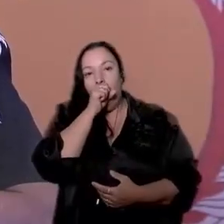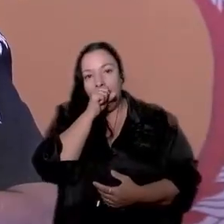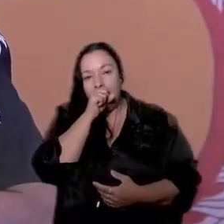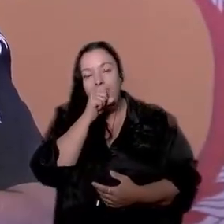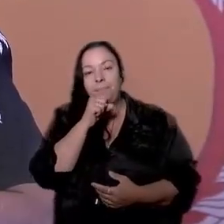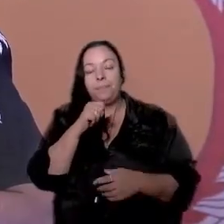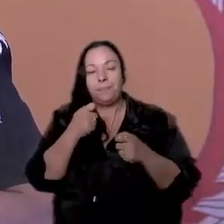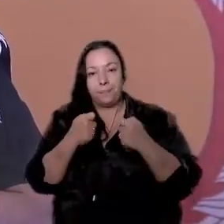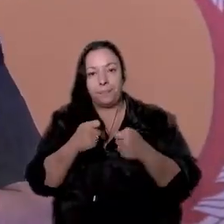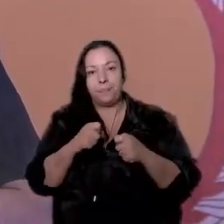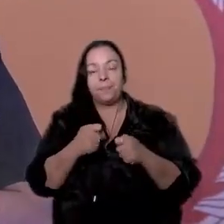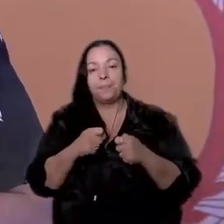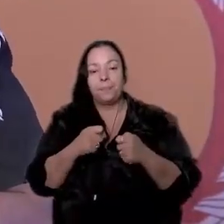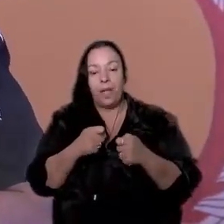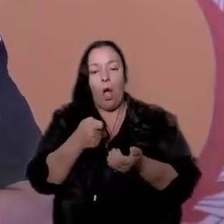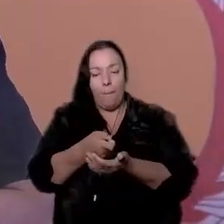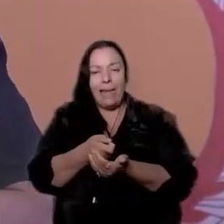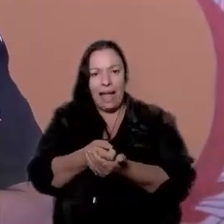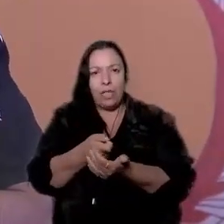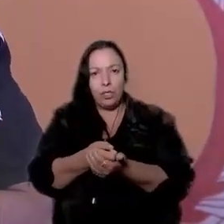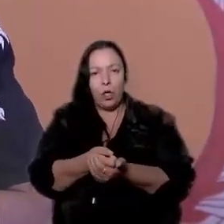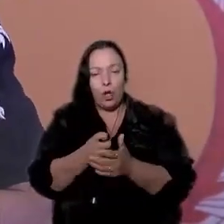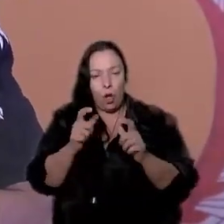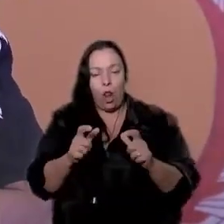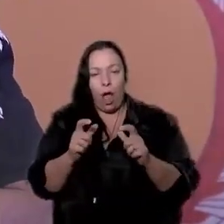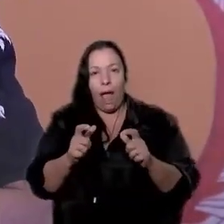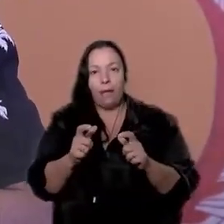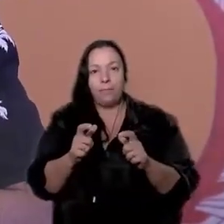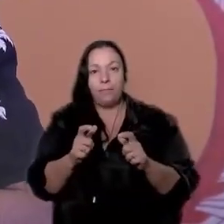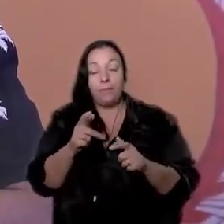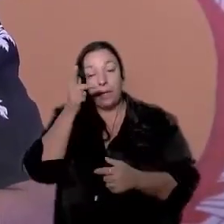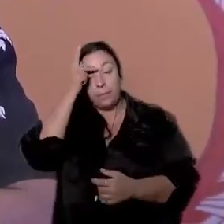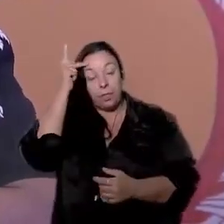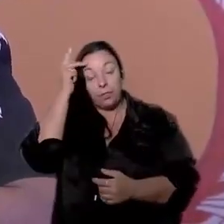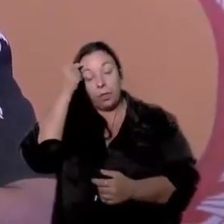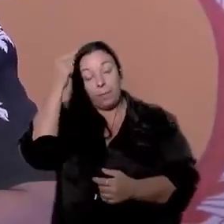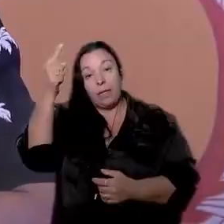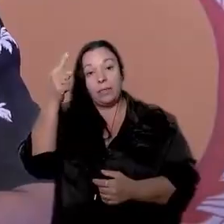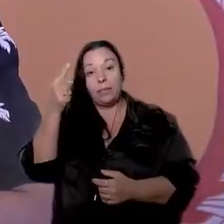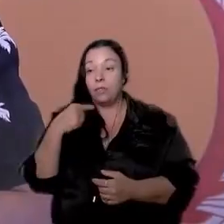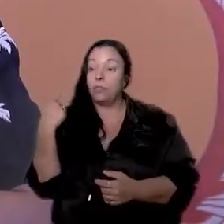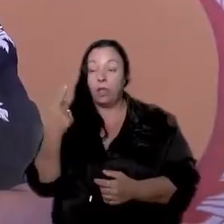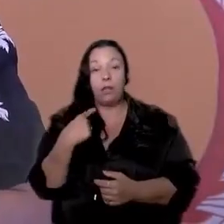obrigatório a fazer. É obrigatório a colocar isso aqui. Então, às vezes, as pessoas pensam que só a gente